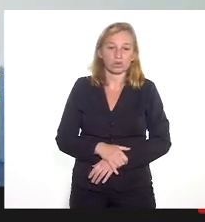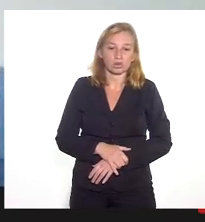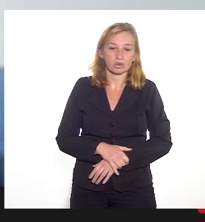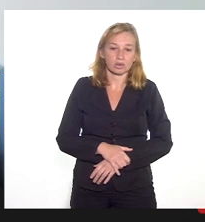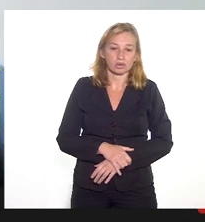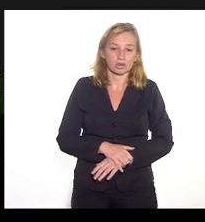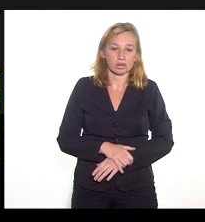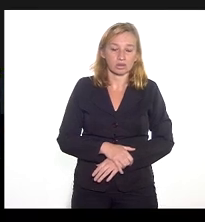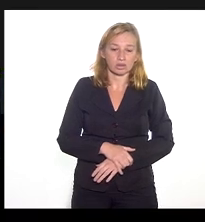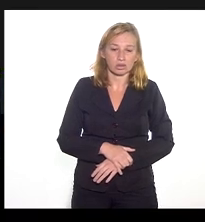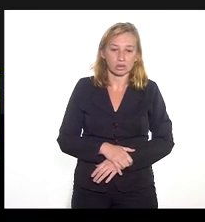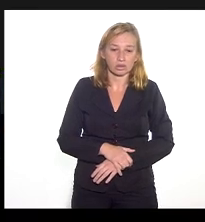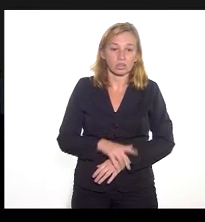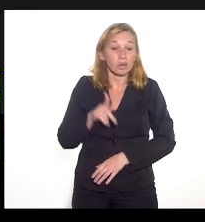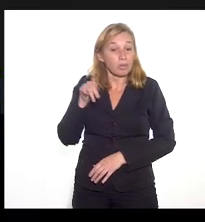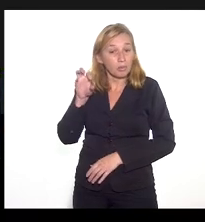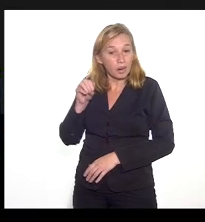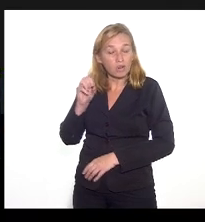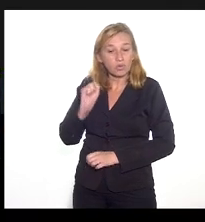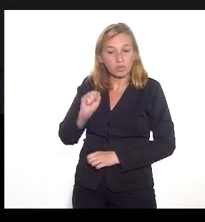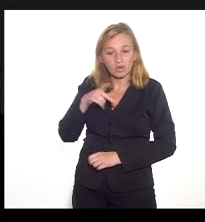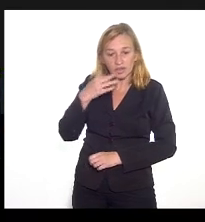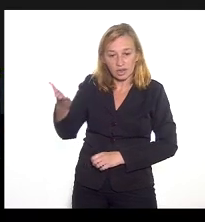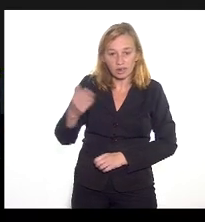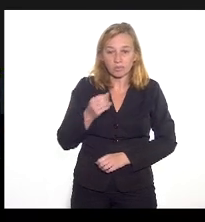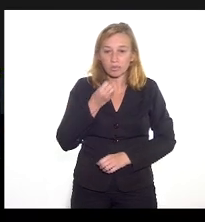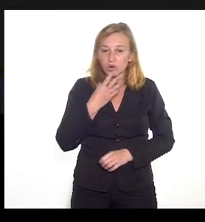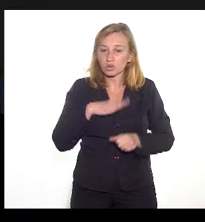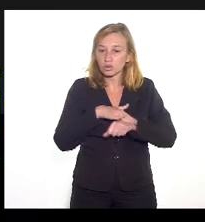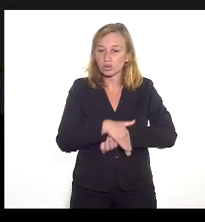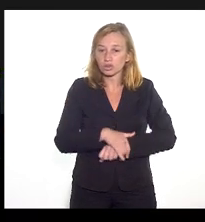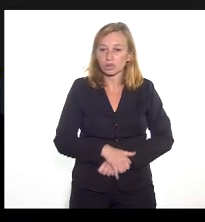Rio. Paulo Salvador, você tem a palavra. Boa noite, obrigado.